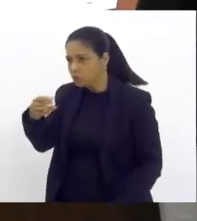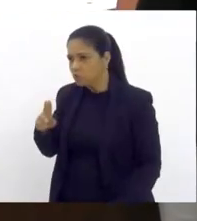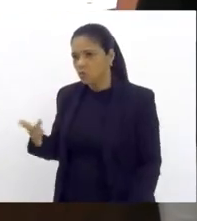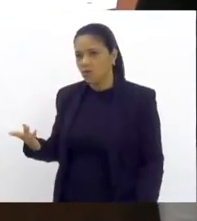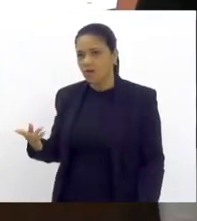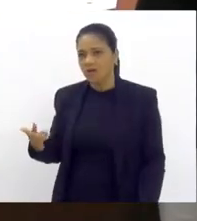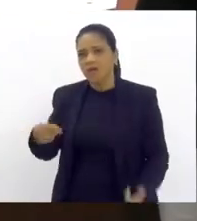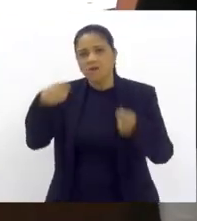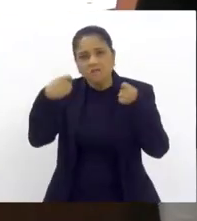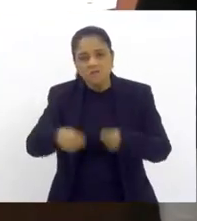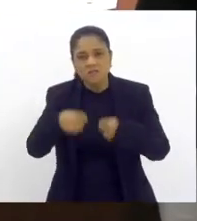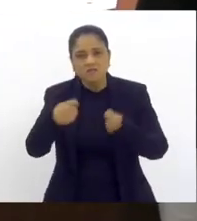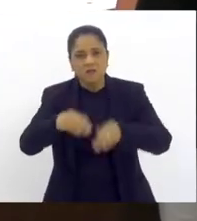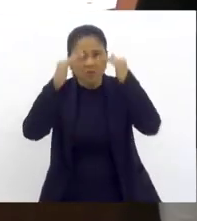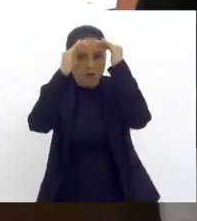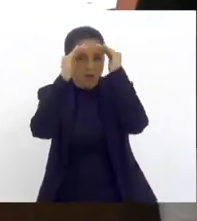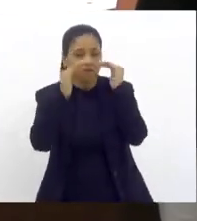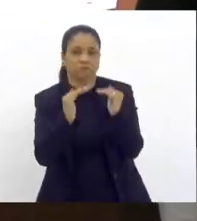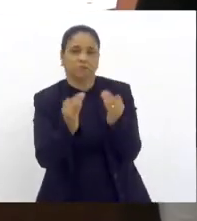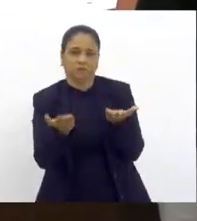Respeito, nós temos que respeitar a todos.